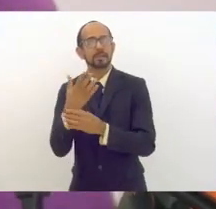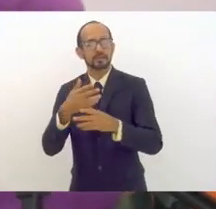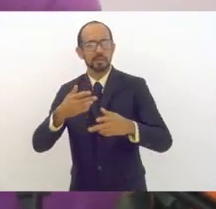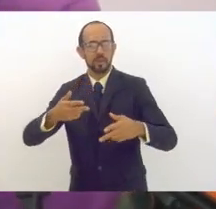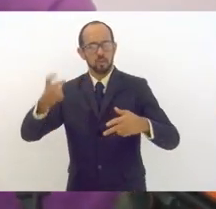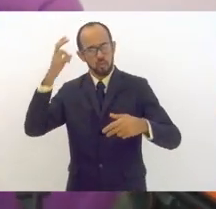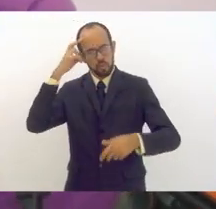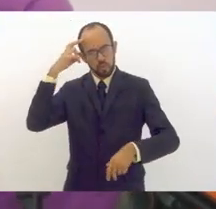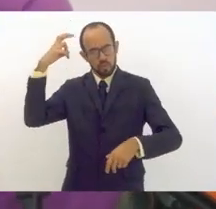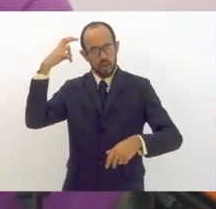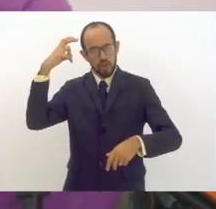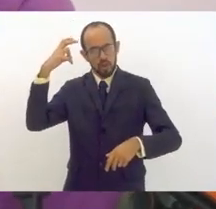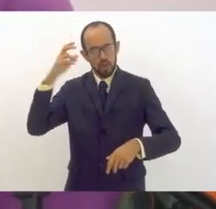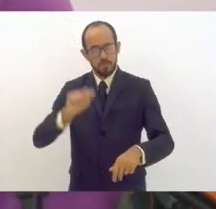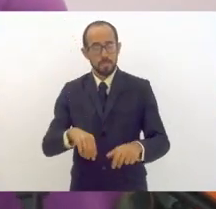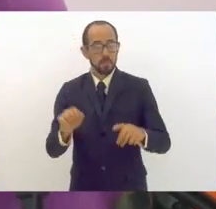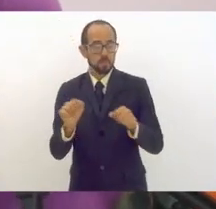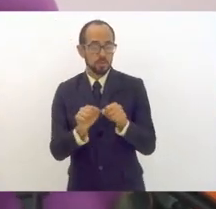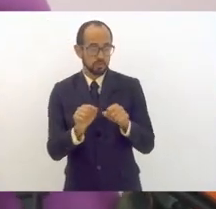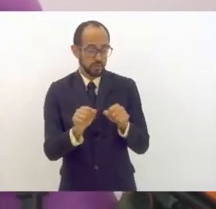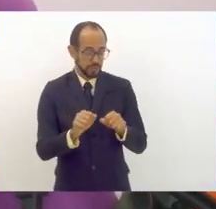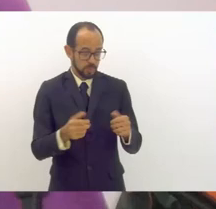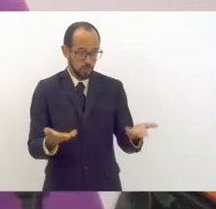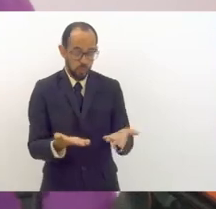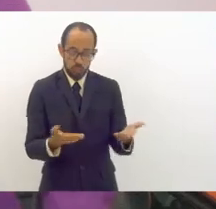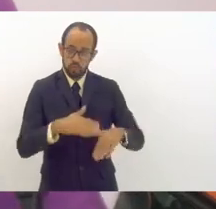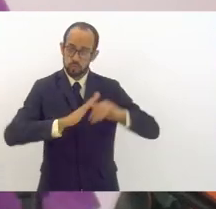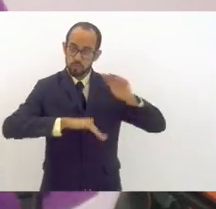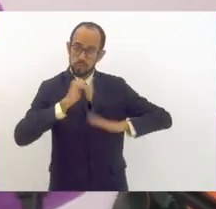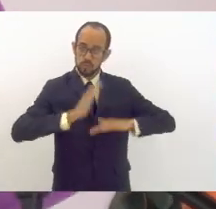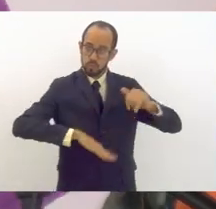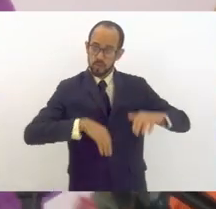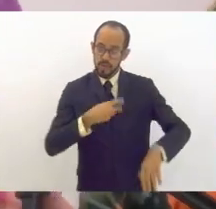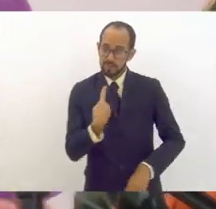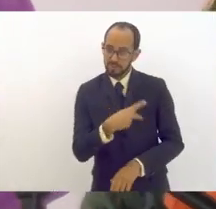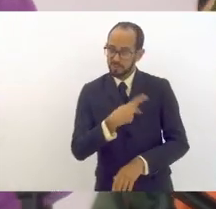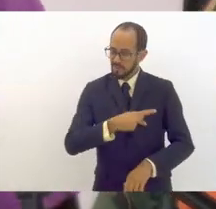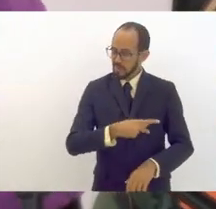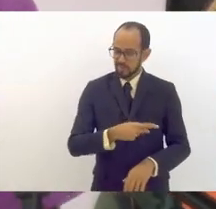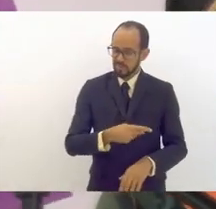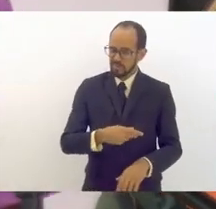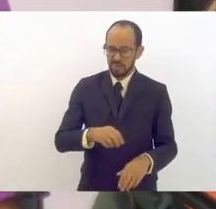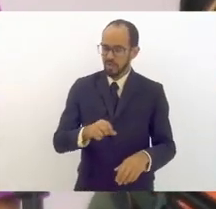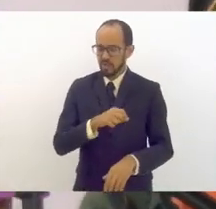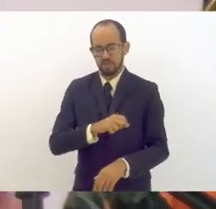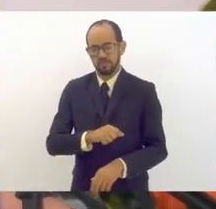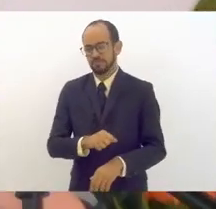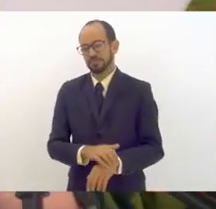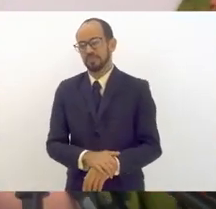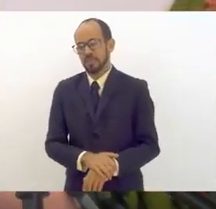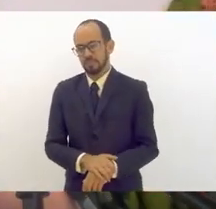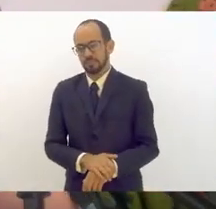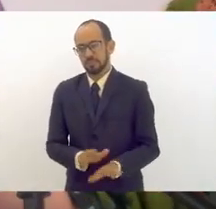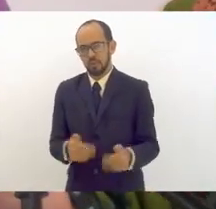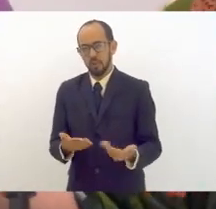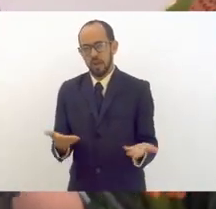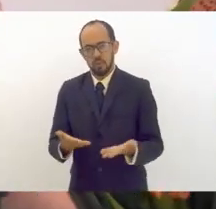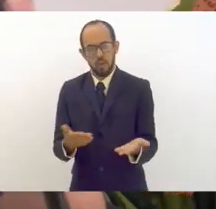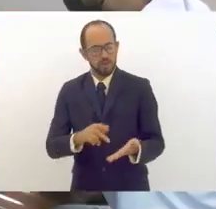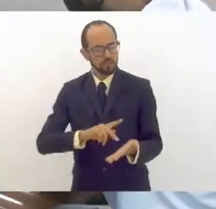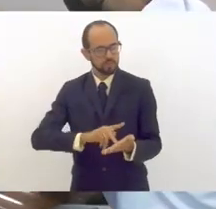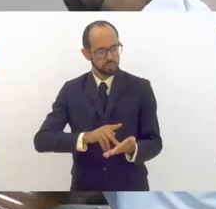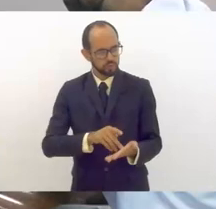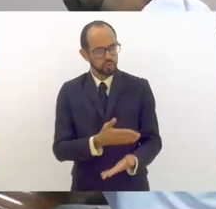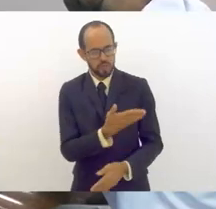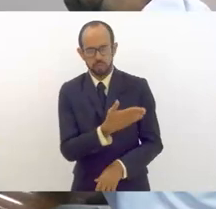o que os atuais animadores culturais estão vivendo da sua vida funcional. Então é isso, gente, passar para a companheira, luta que segue.